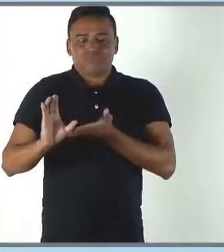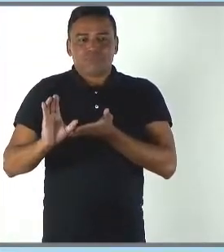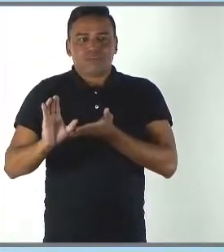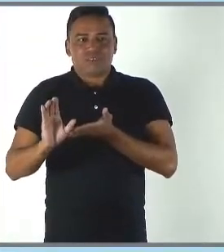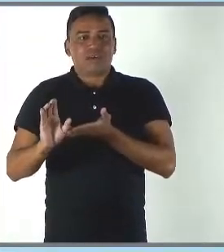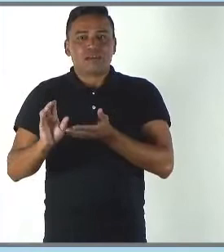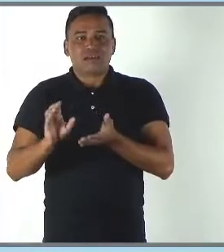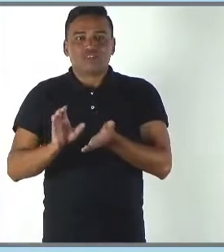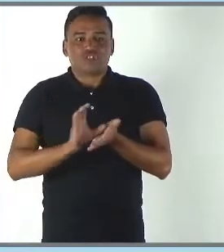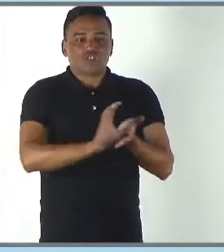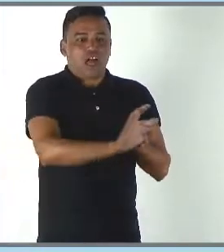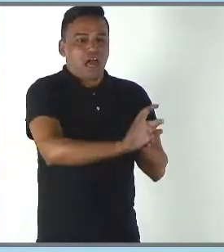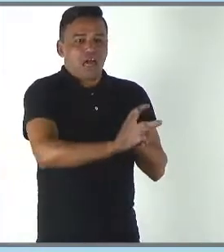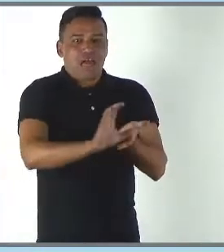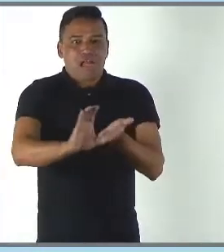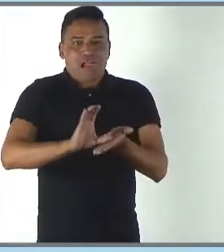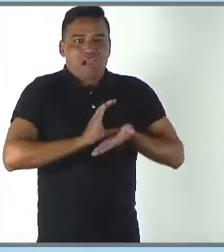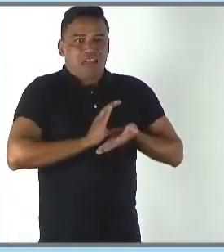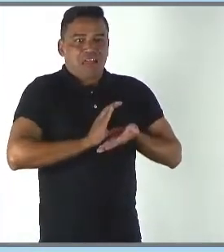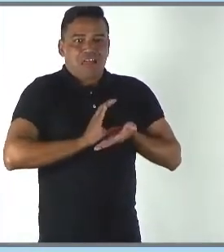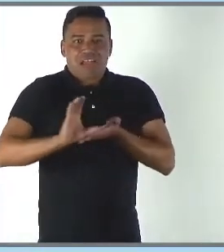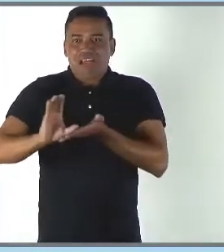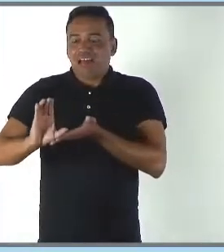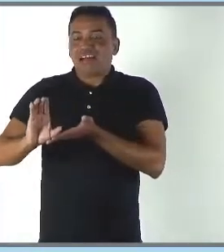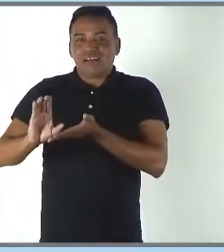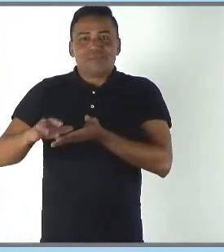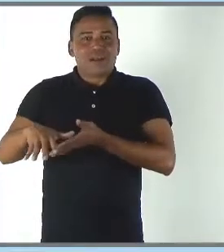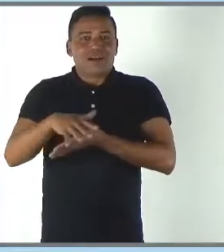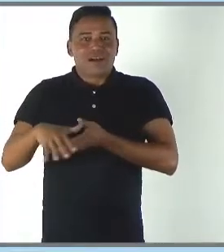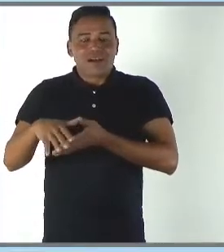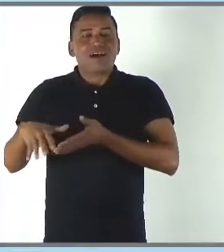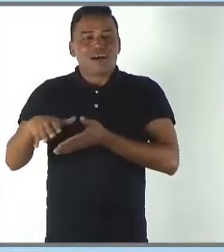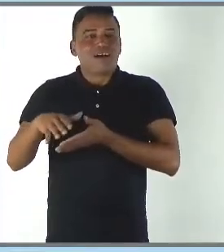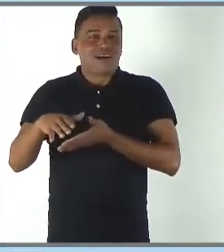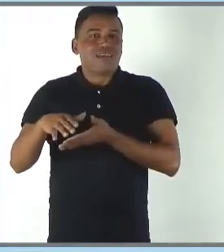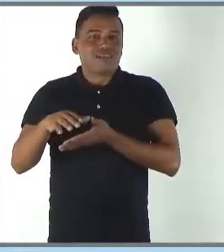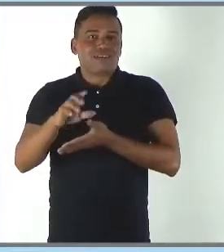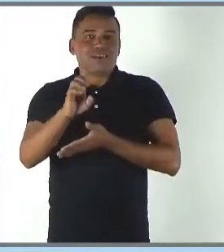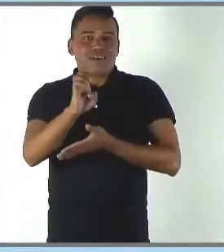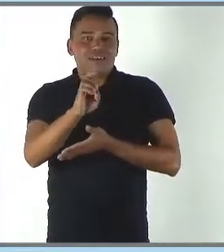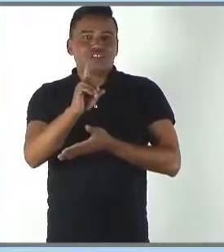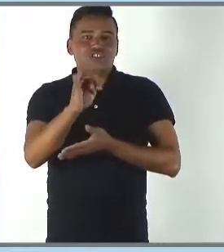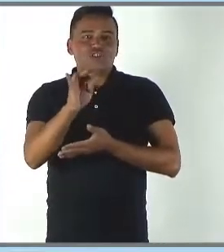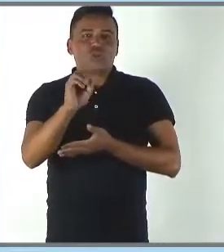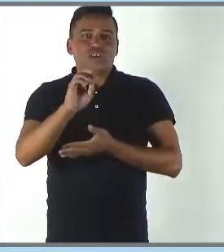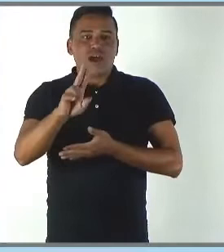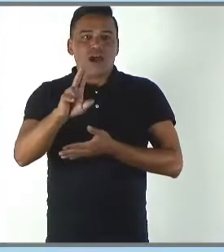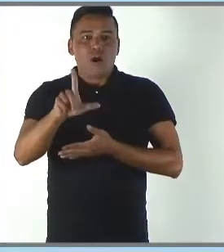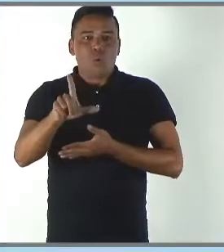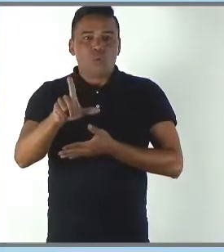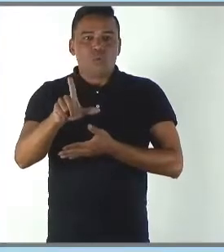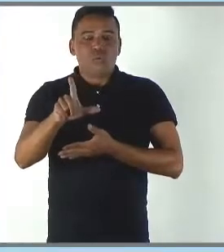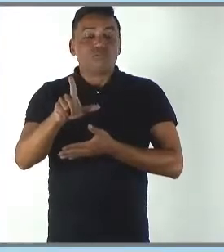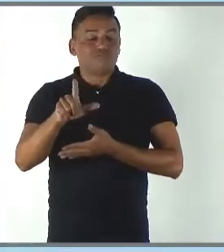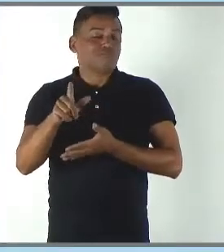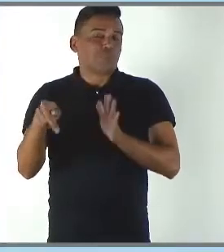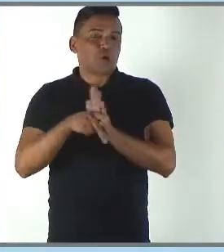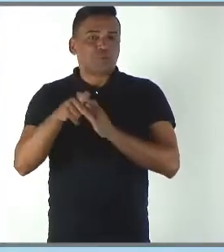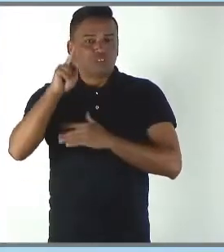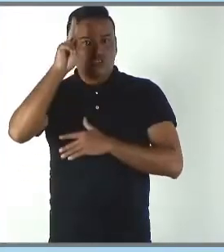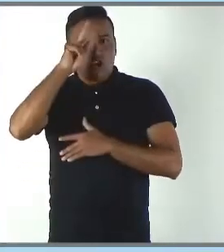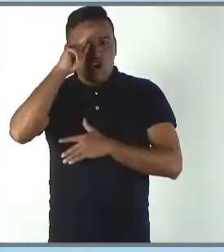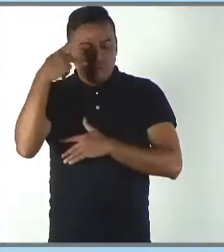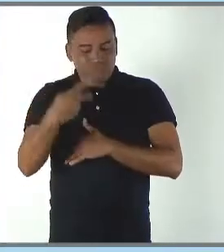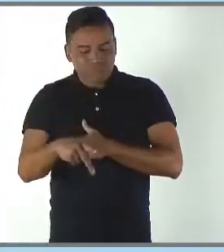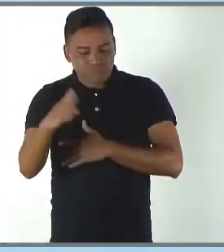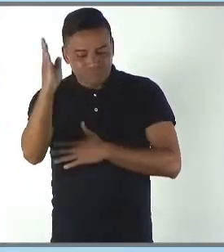direcionar para o campo editorial. Algo que acontece com muita frequência quando a gente trabalha a historiografia da editoria no Brasil, né? Famílias, às